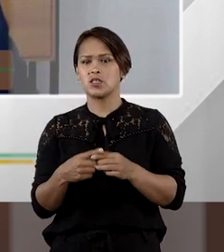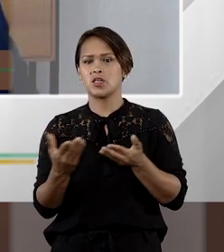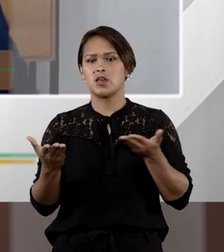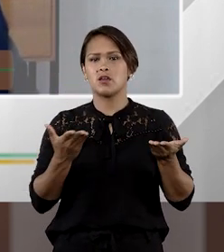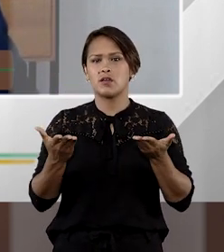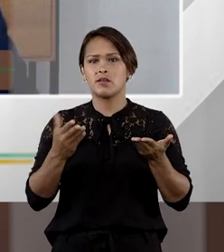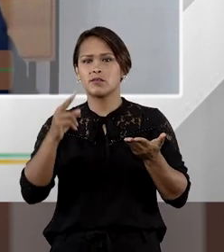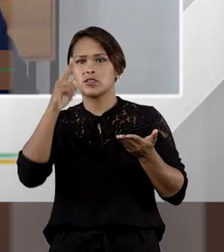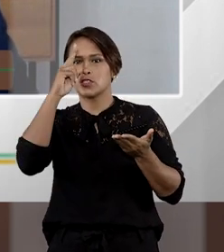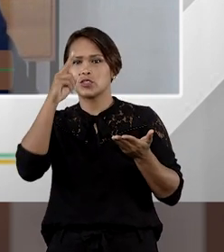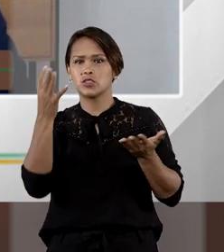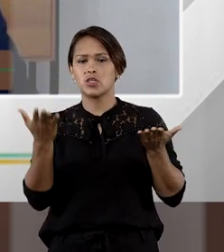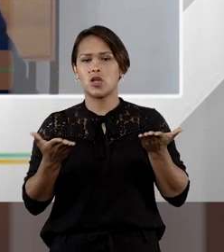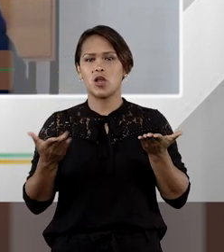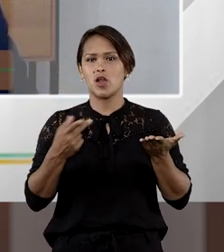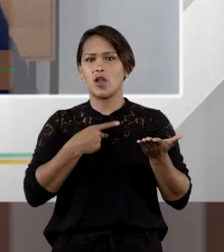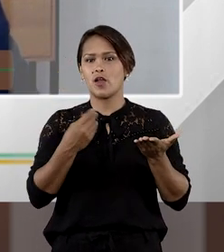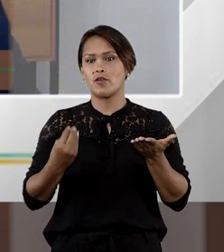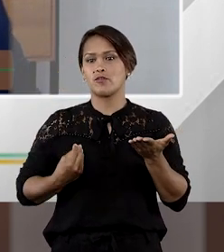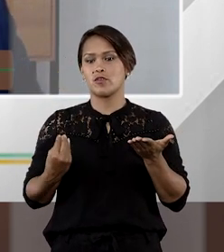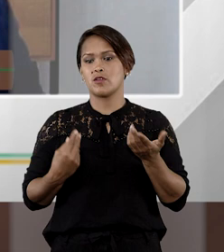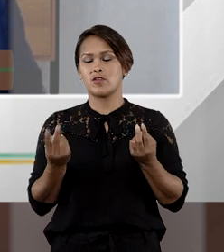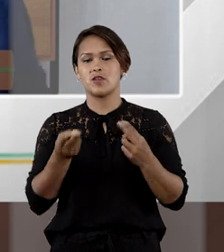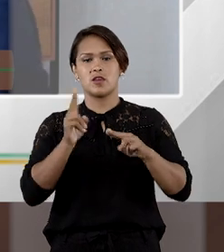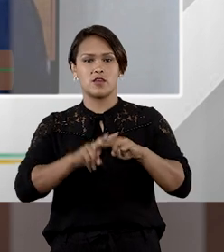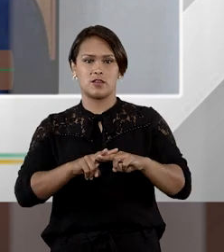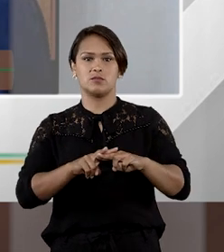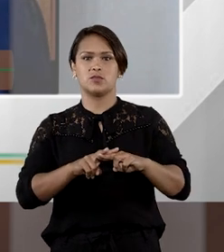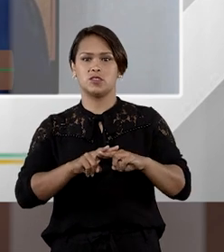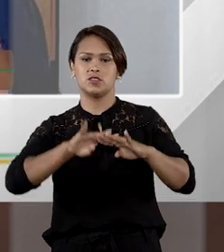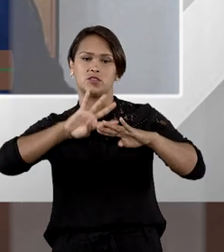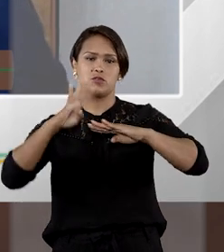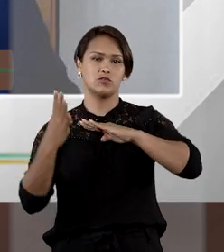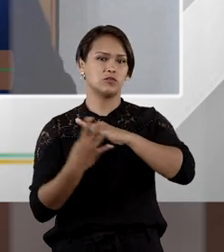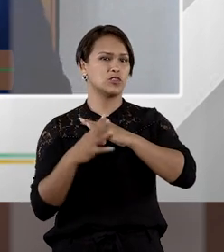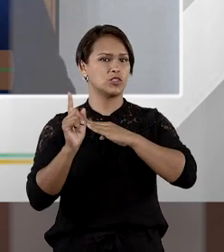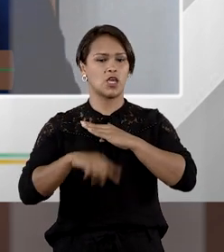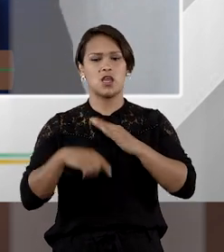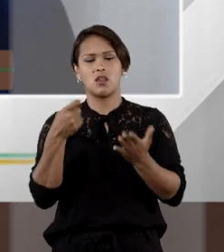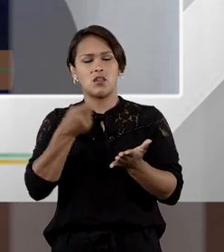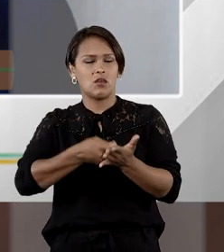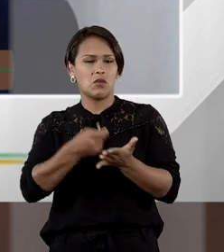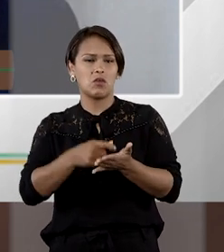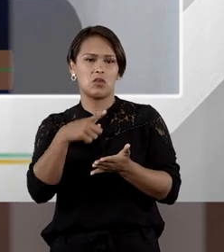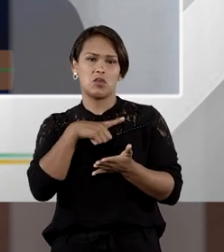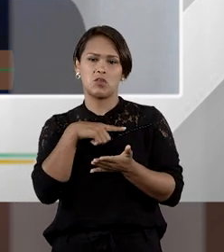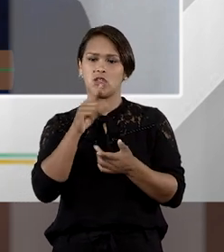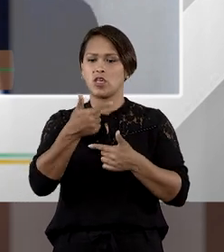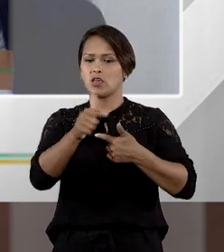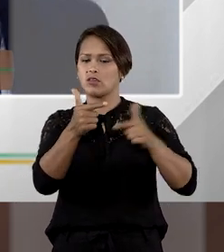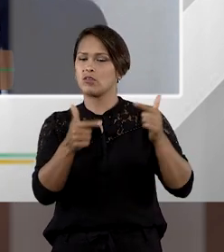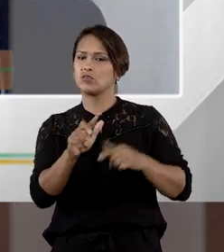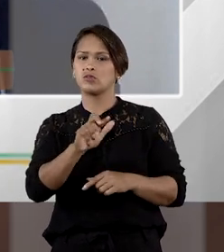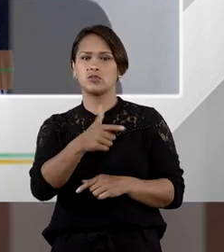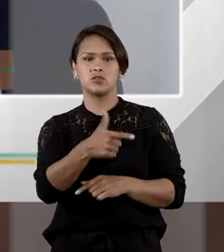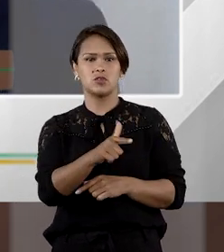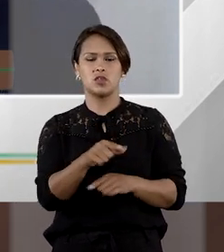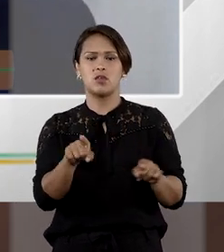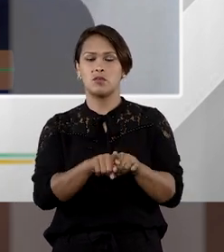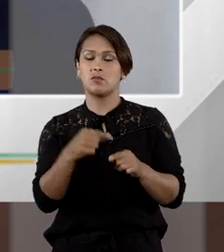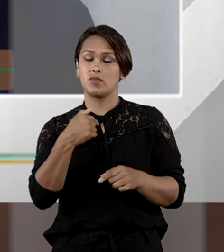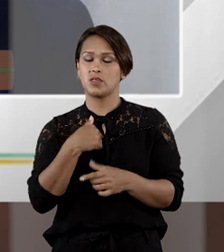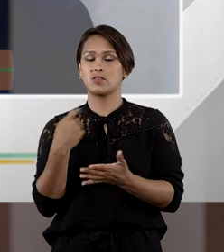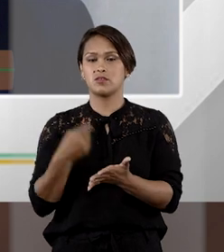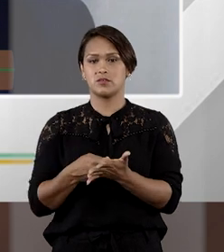momento da história nós estamos, a prisão civil do devedor de alimentos em regime fechado. Eu tenho minhas resistências. Eu sei que muitos não têm, mas eu